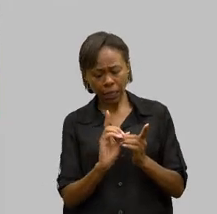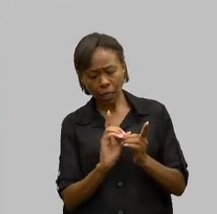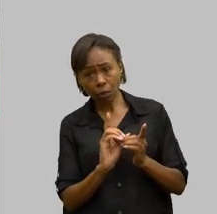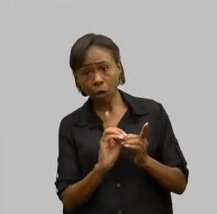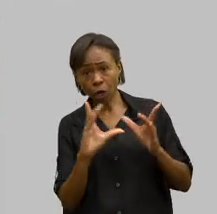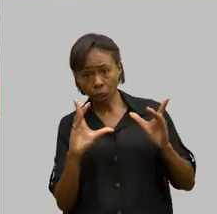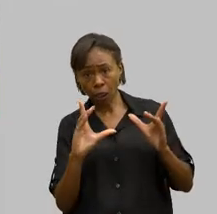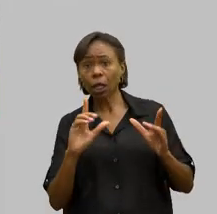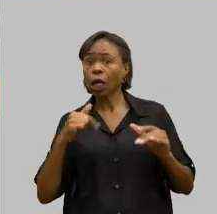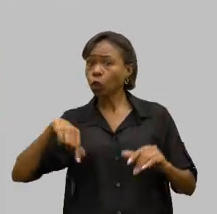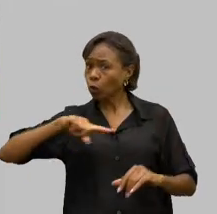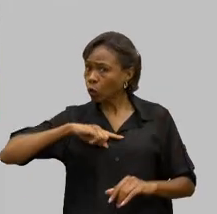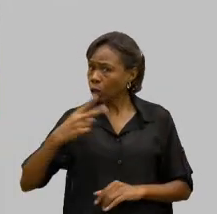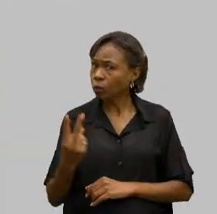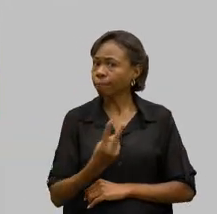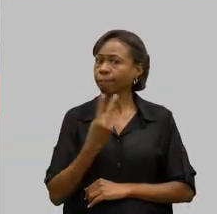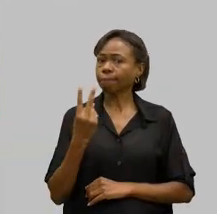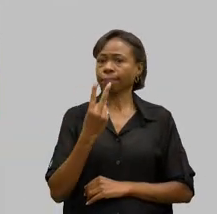sabe?